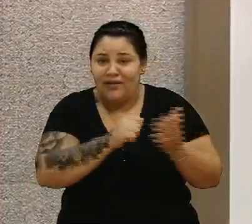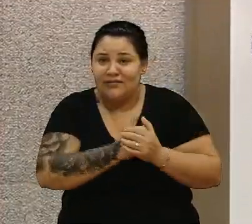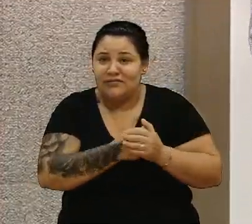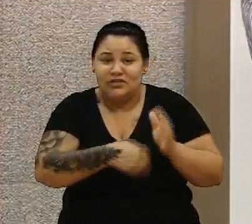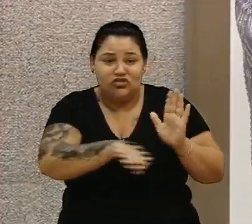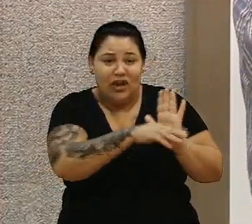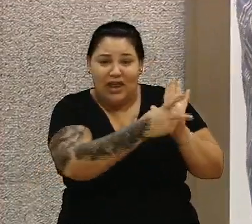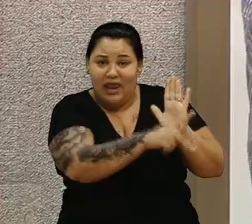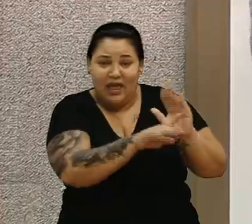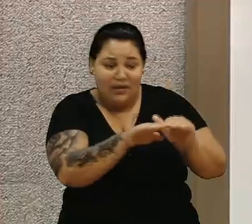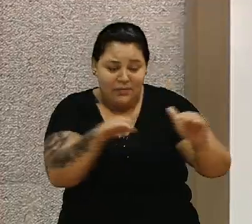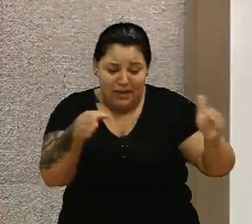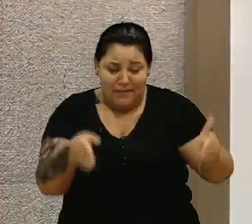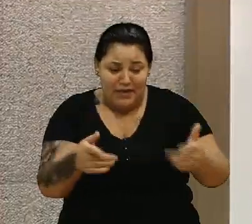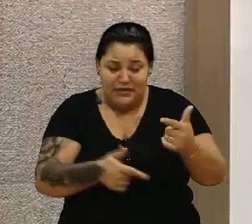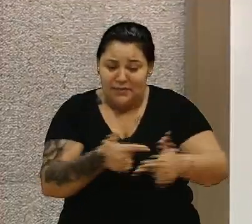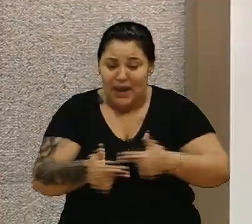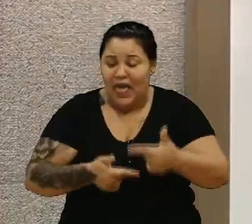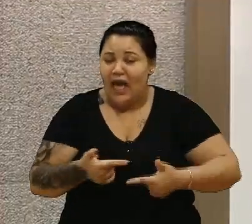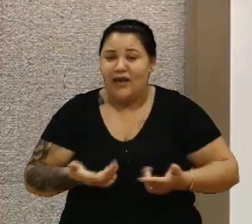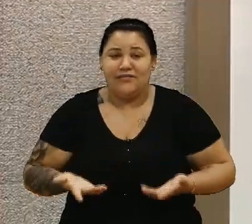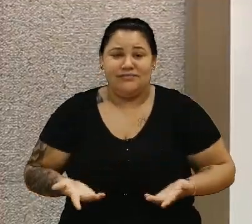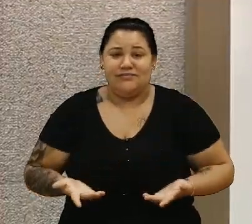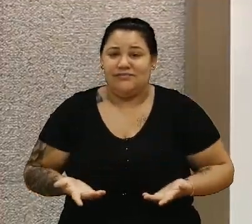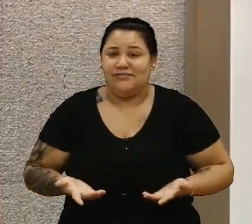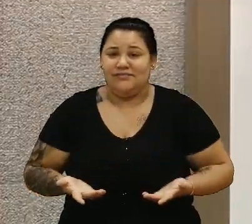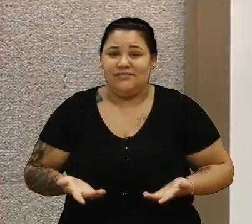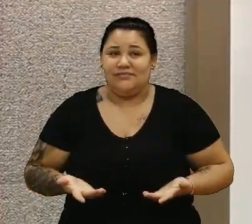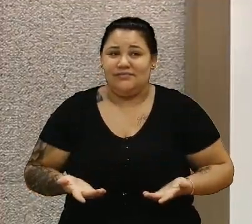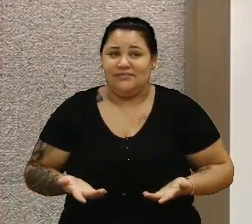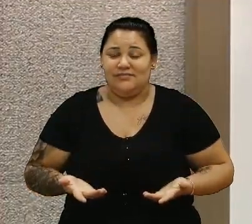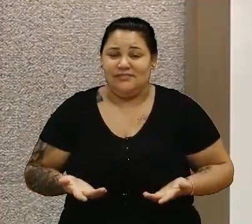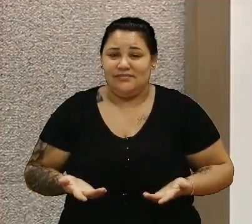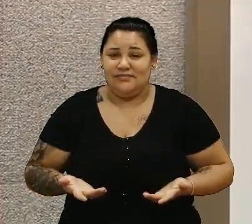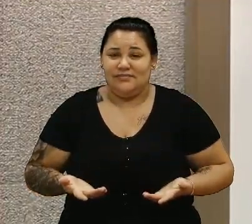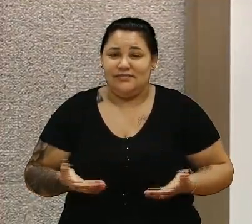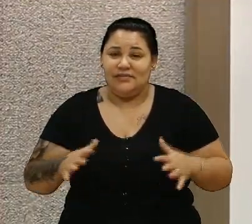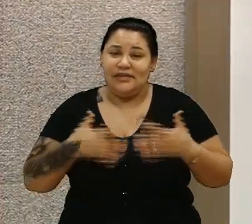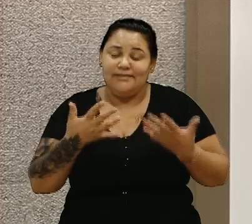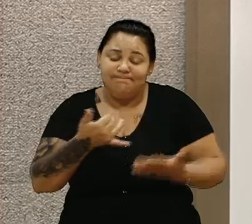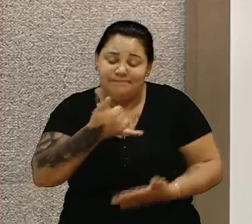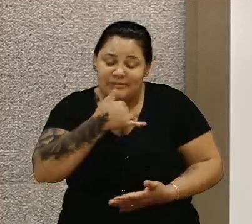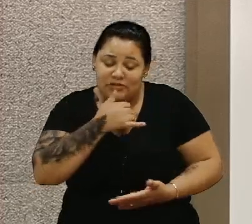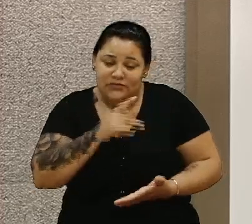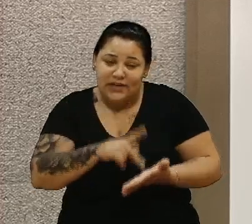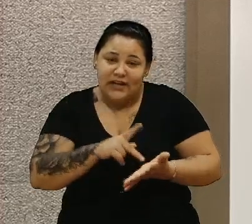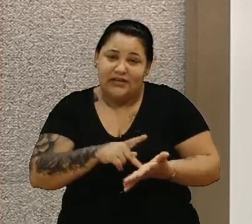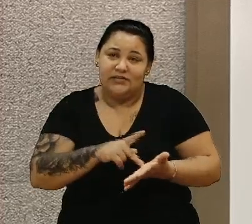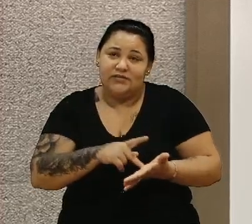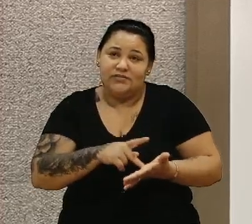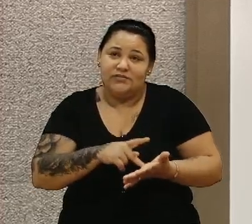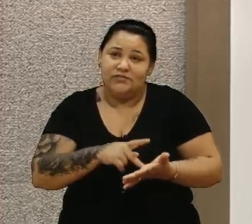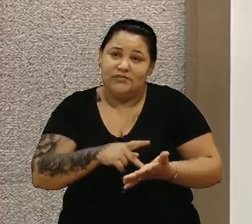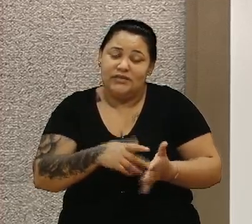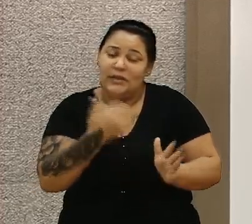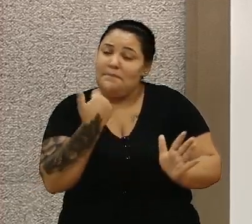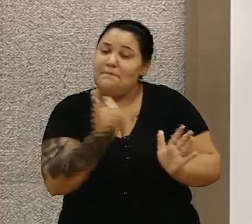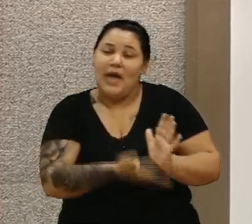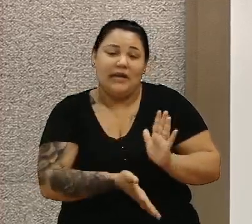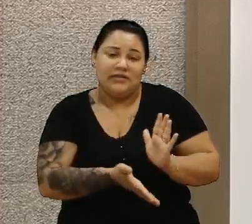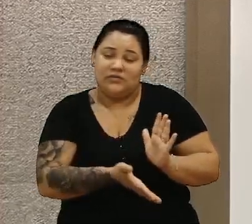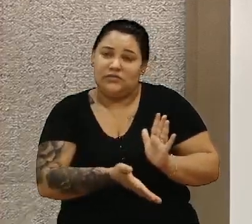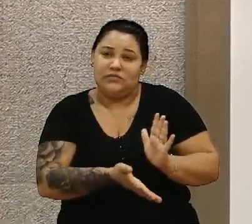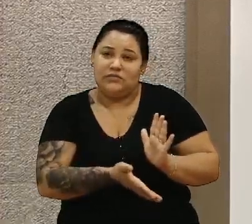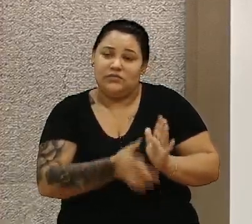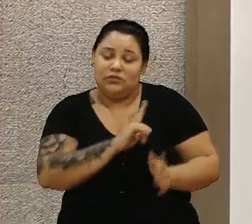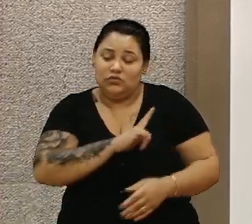as mesas e começar a trabalhar, né? E, lamentavelmente, o processo se perdeu quando, no governo